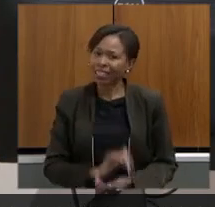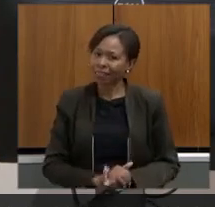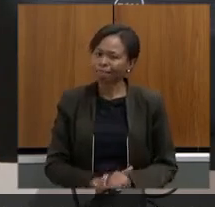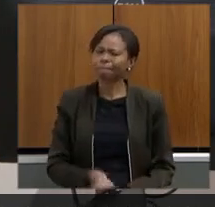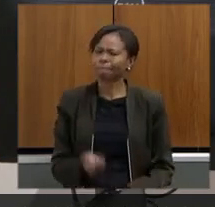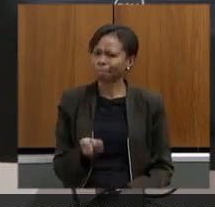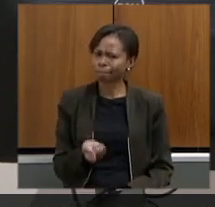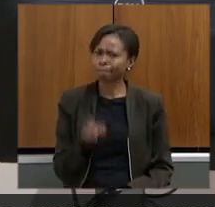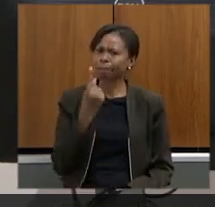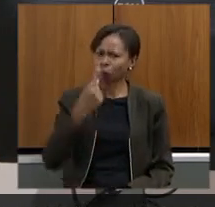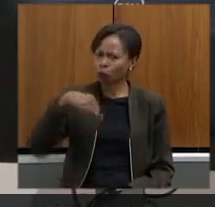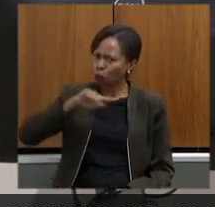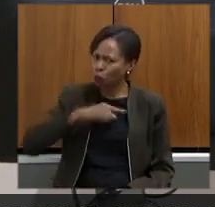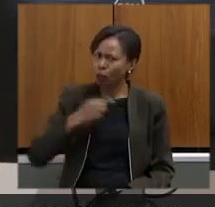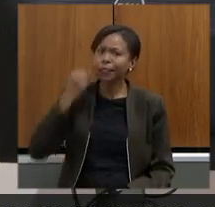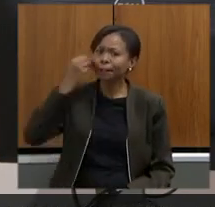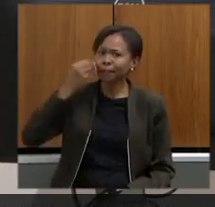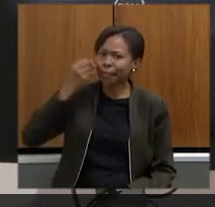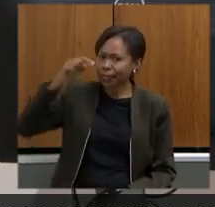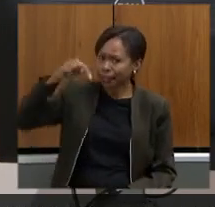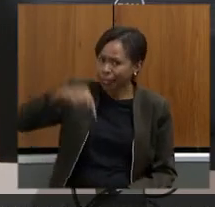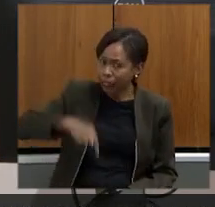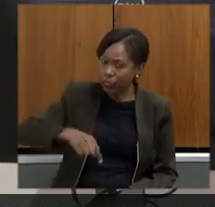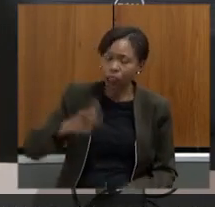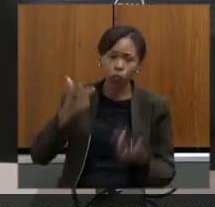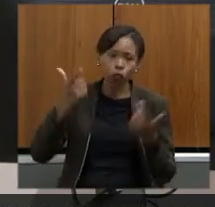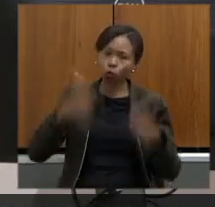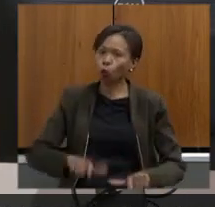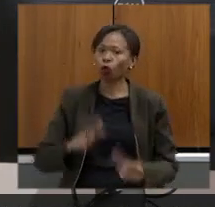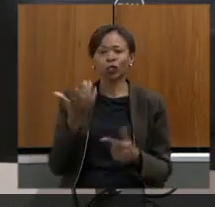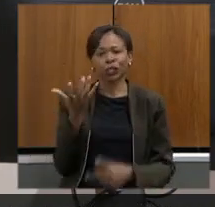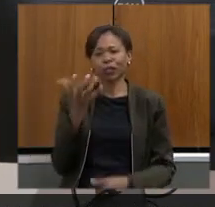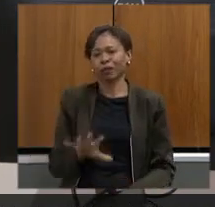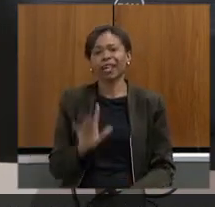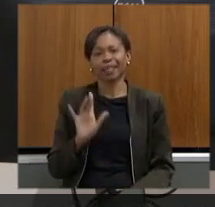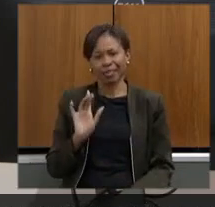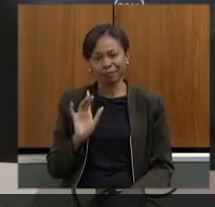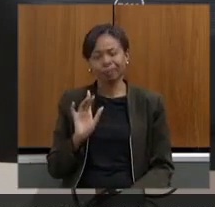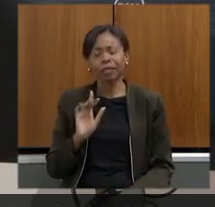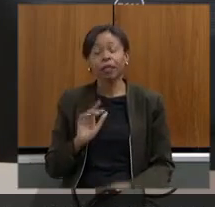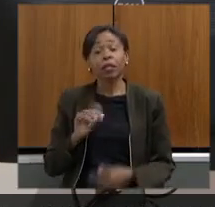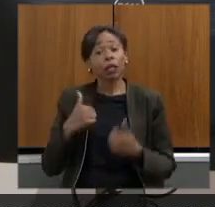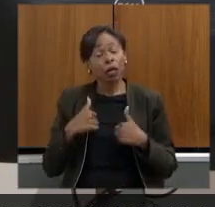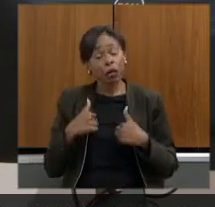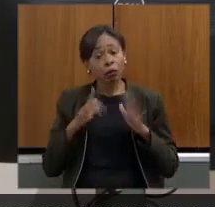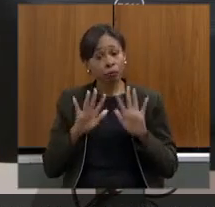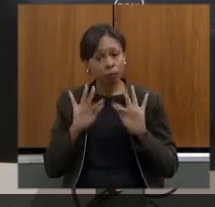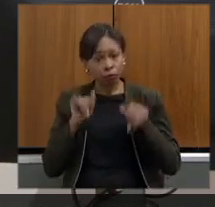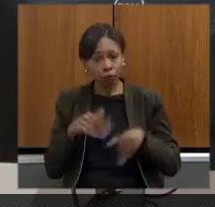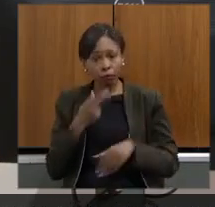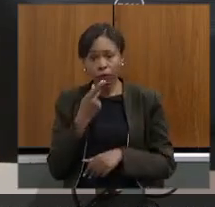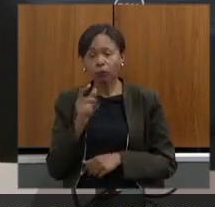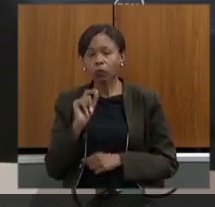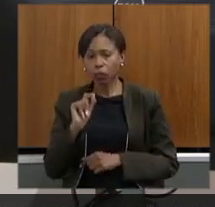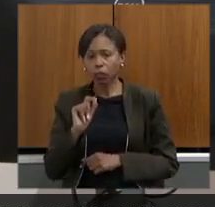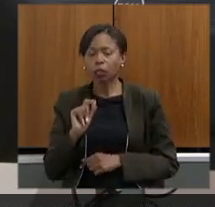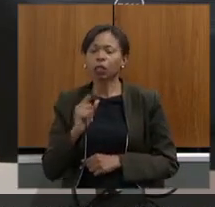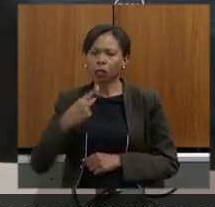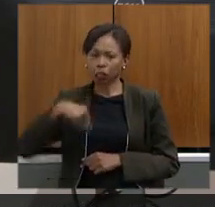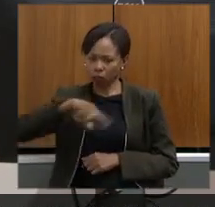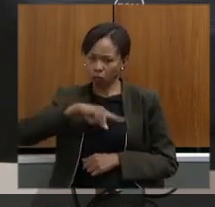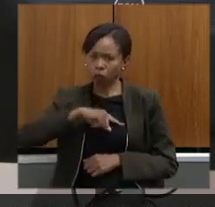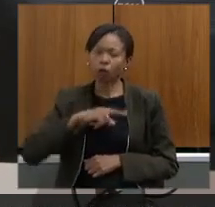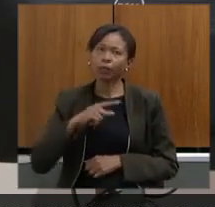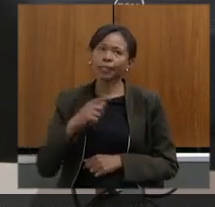vivemos aqui e não queremos viver mais então eu termino dizendo que a gente tem